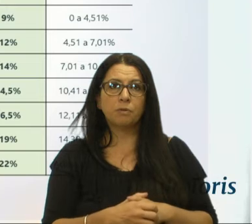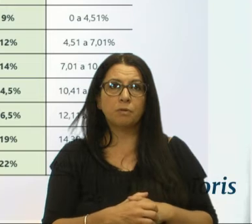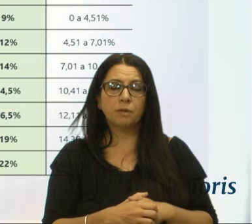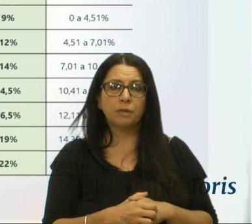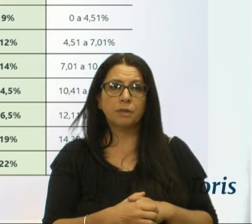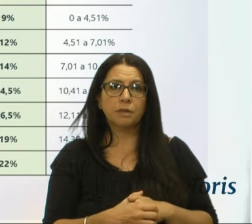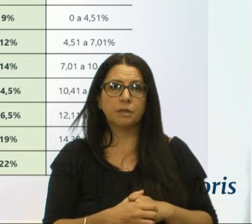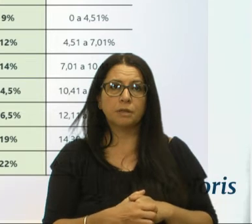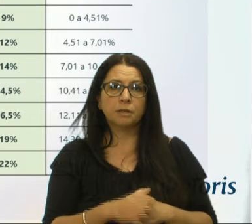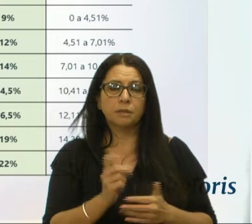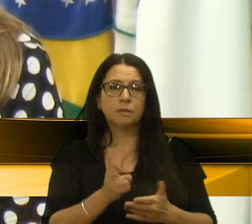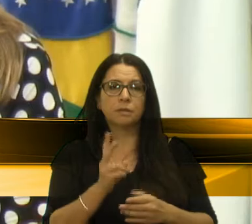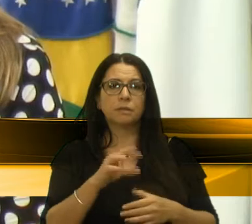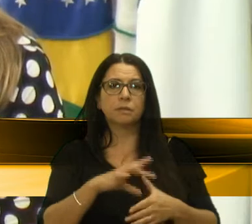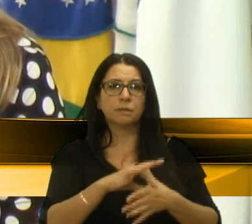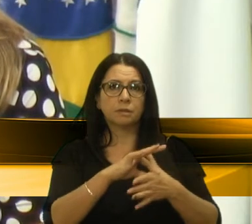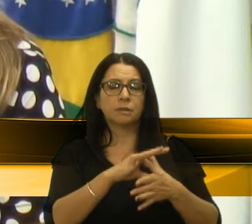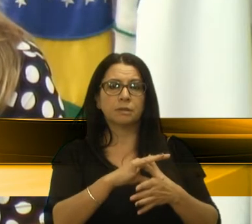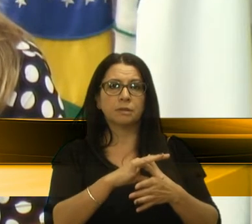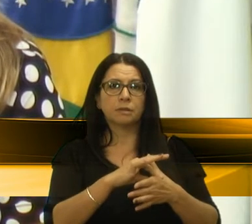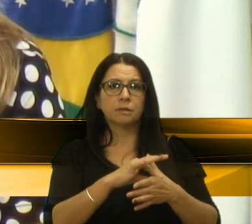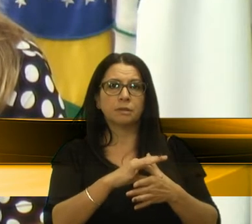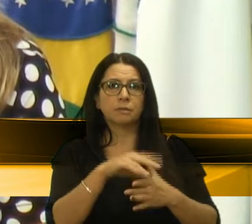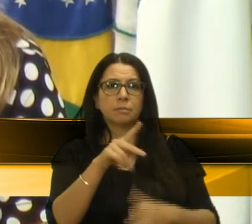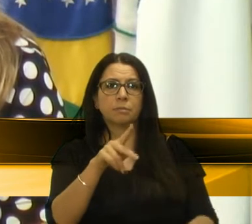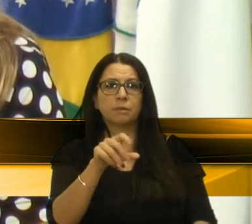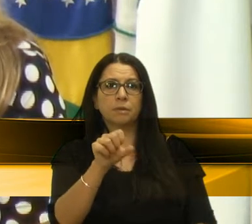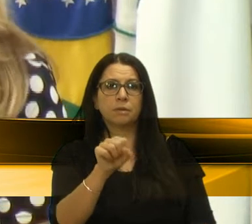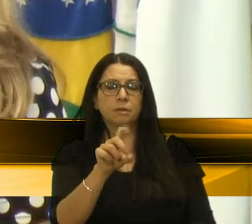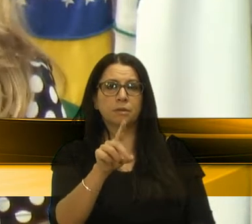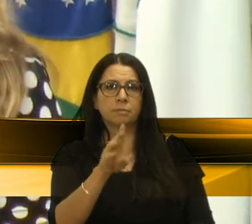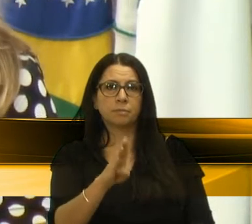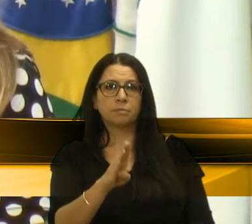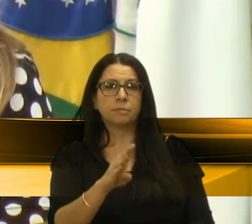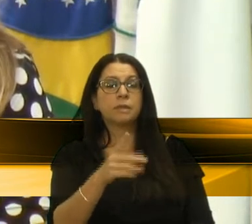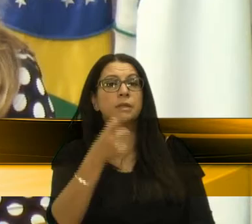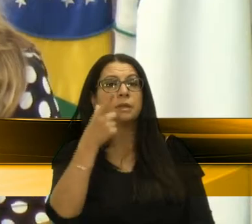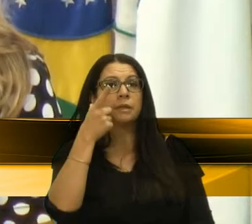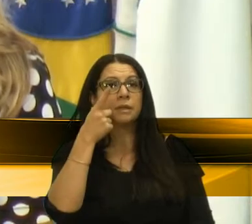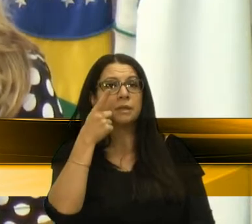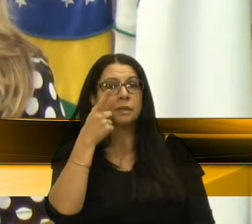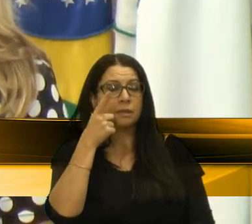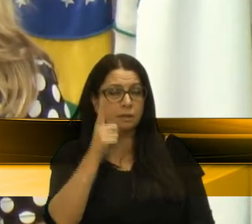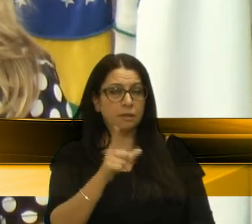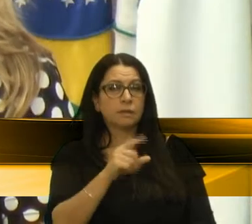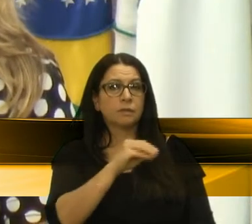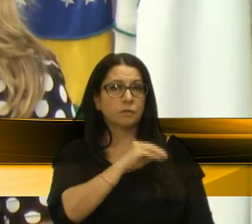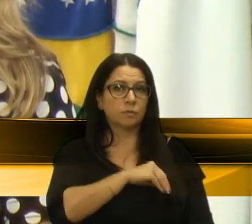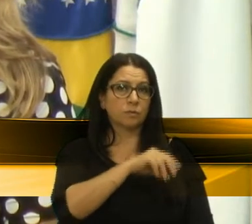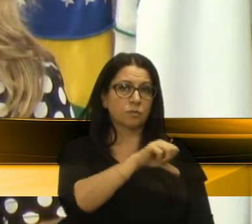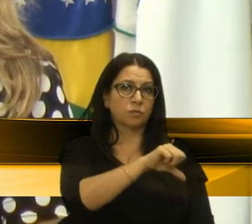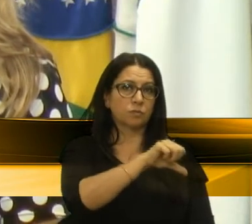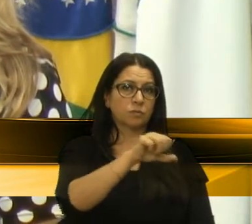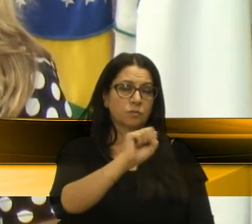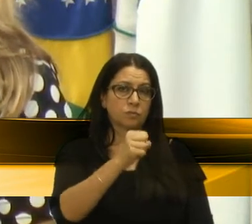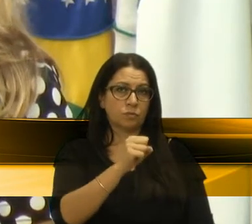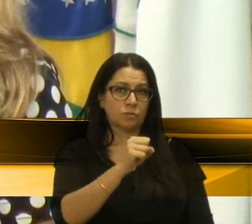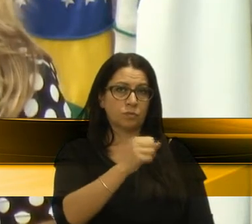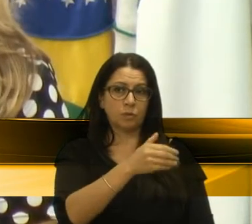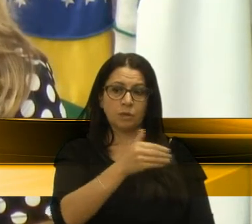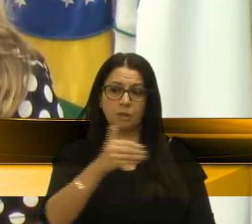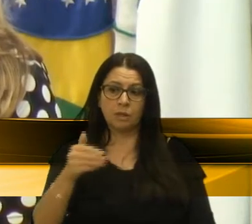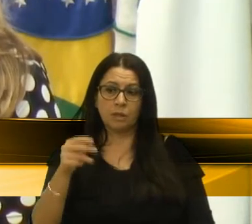Segue, vereadora Paula Eores, declaração de líder ao PSDB. Quem ganha de 998